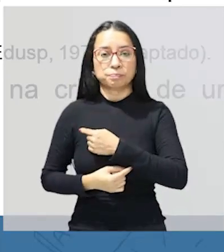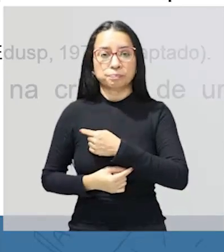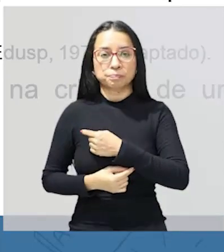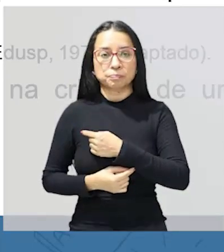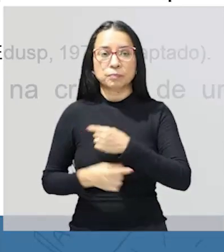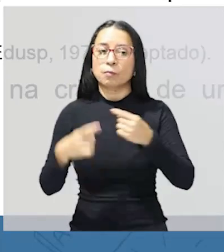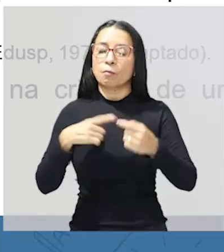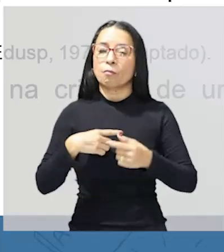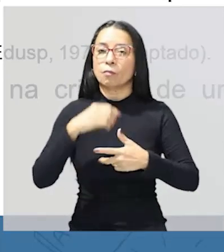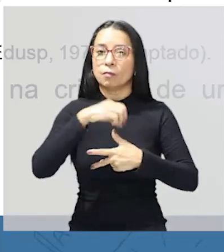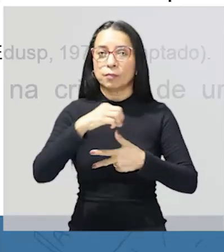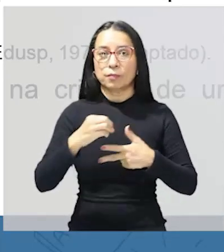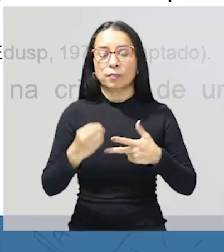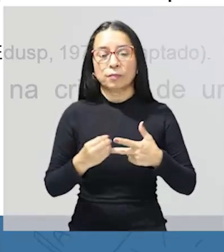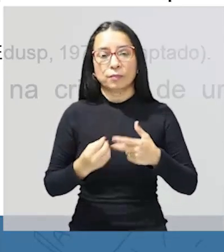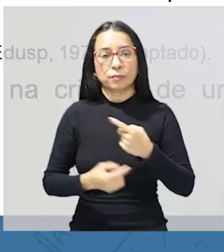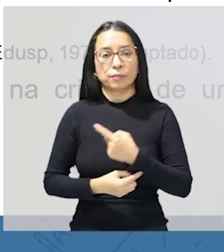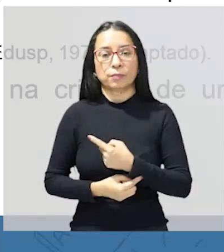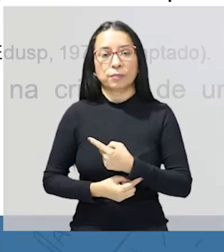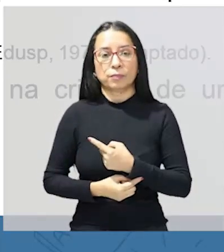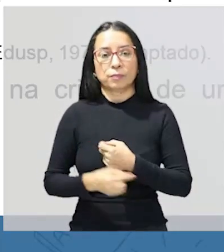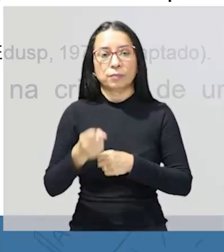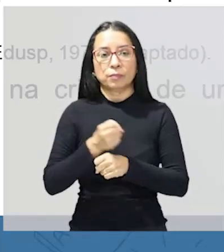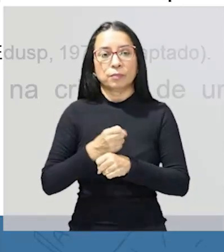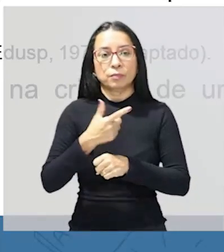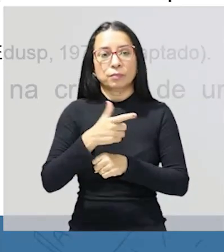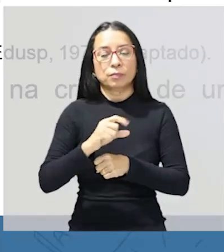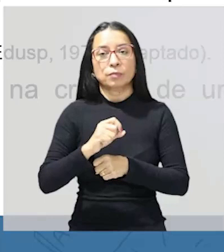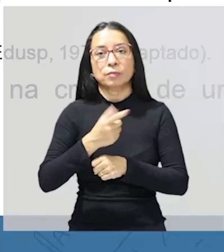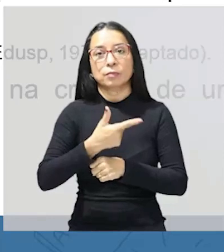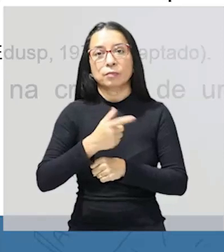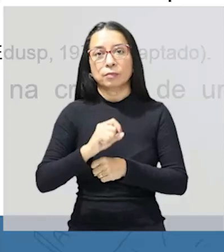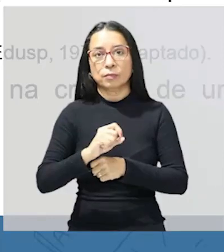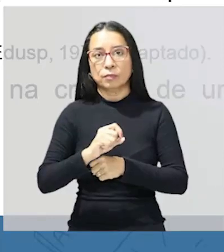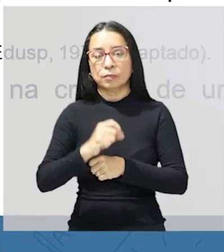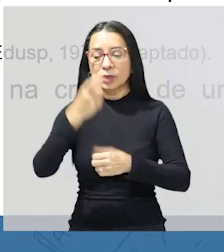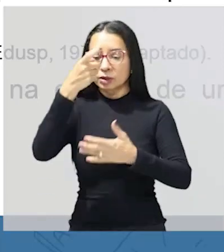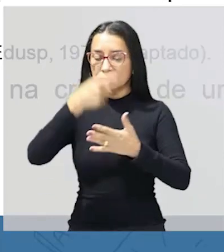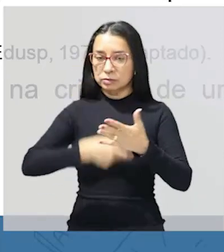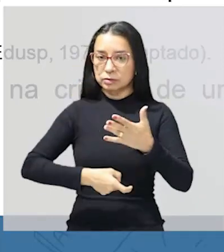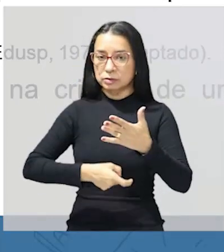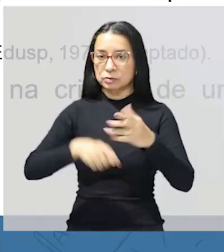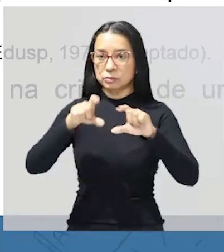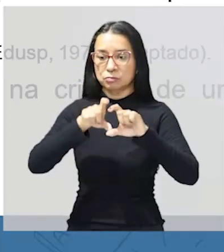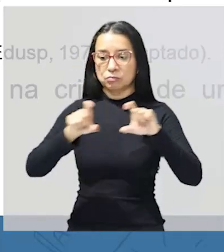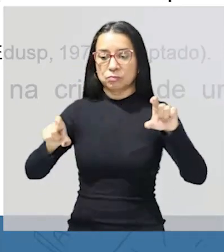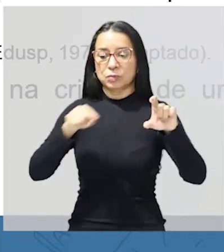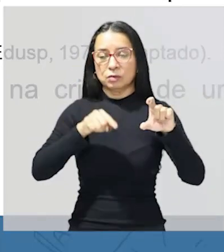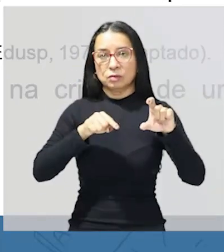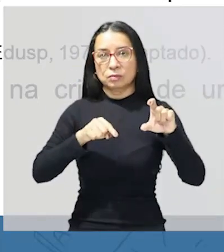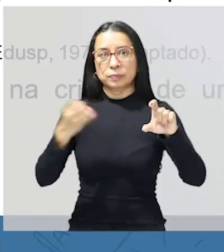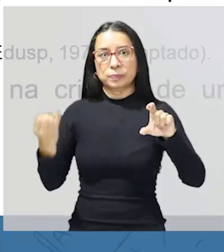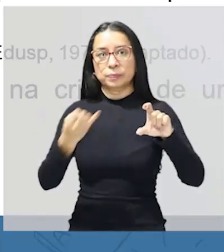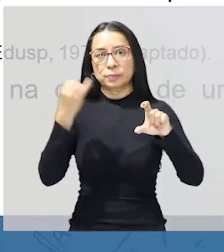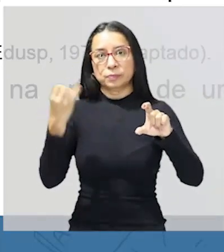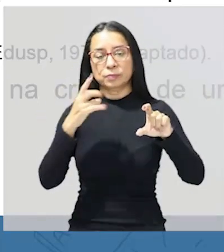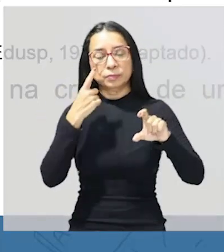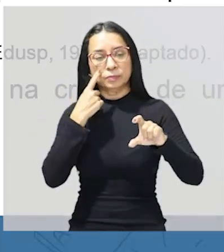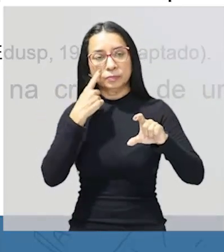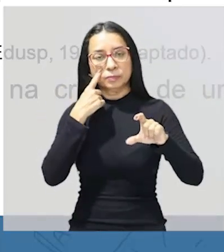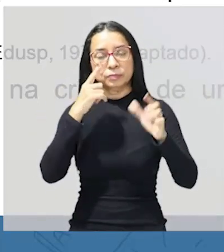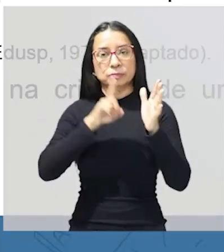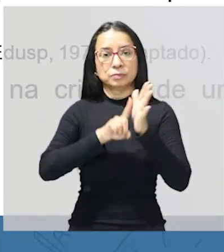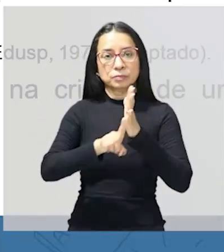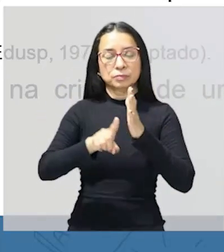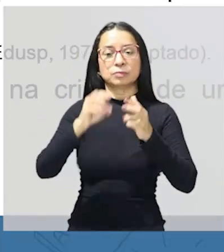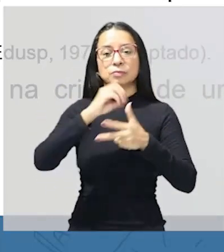Caiu no Enem, item questão em 2020. Olha só o texto. É muito importante toda vez que você olhar para uma questão do Enem, analise bem